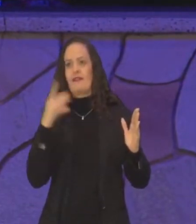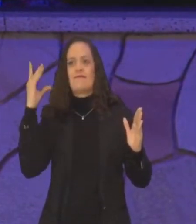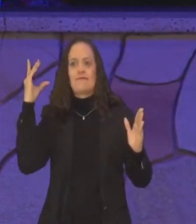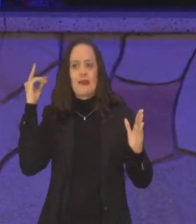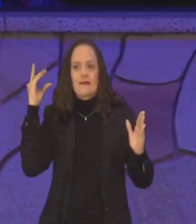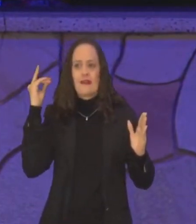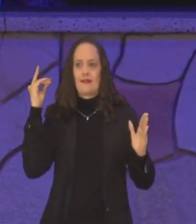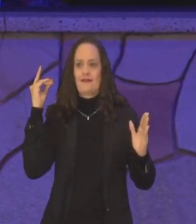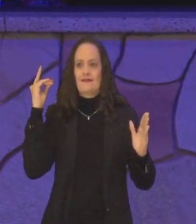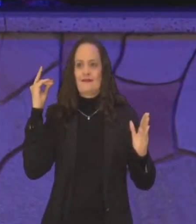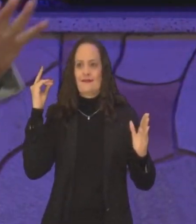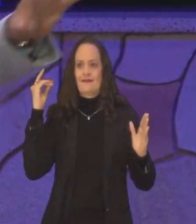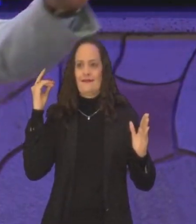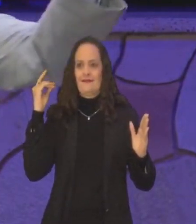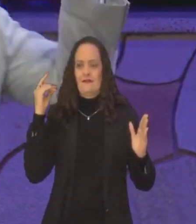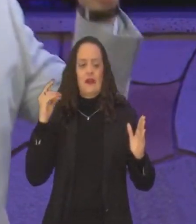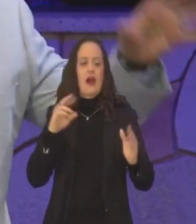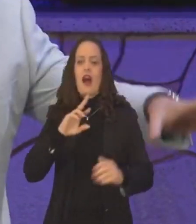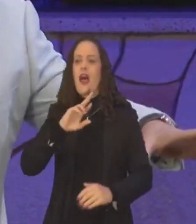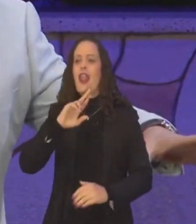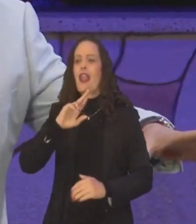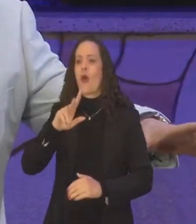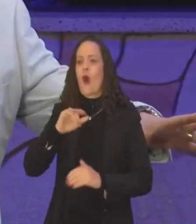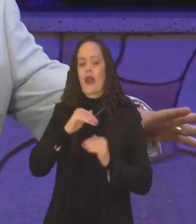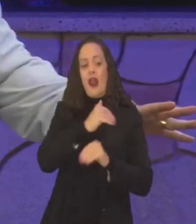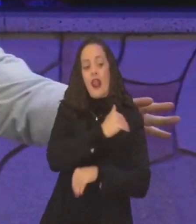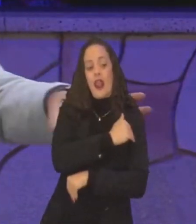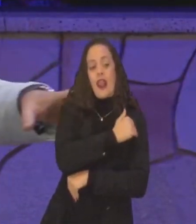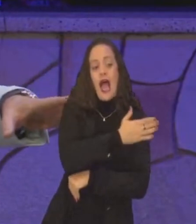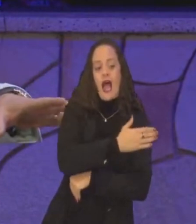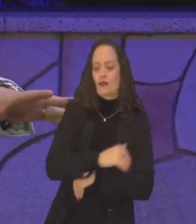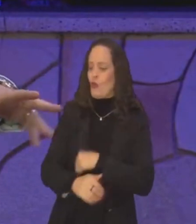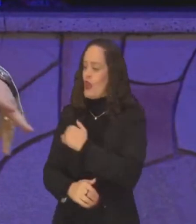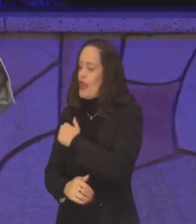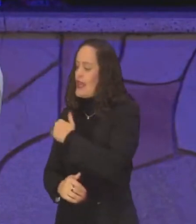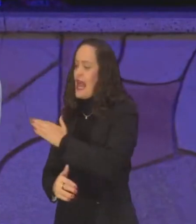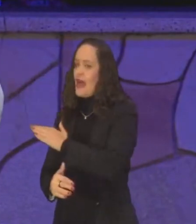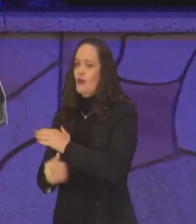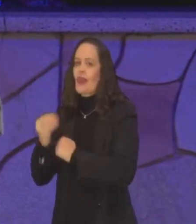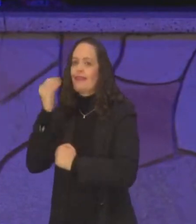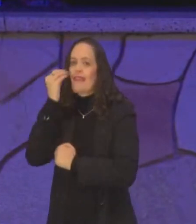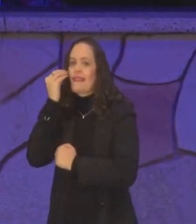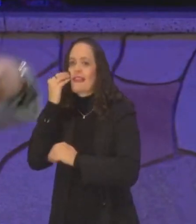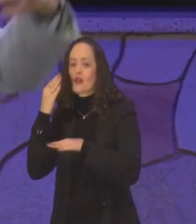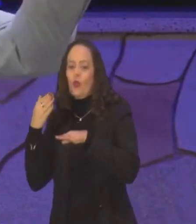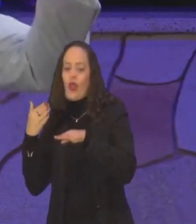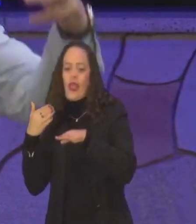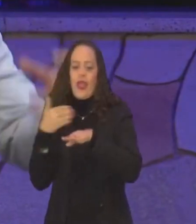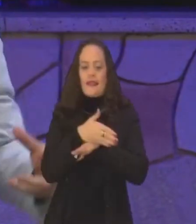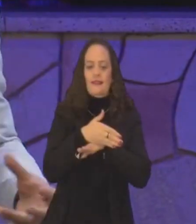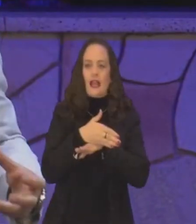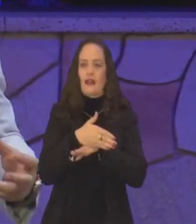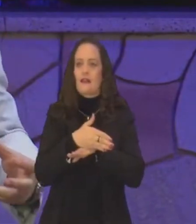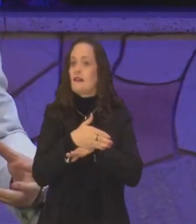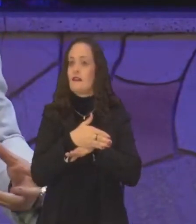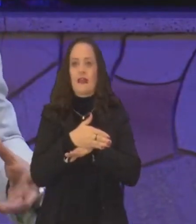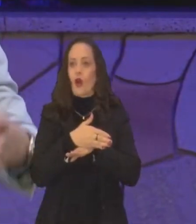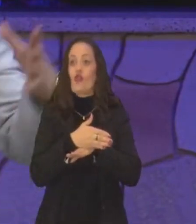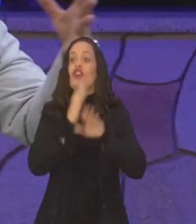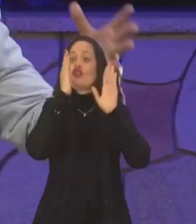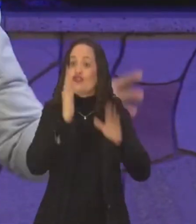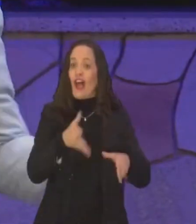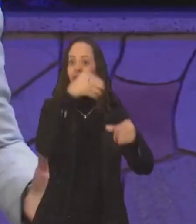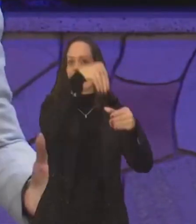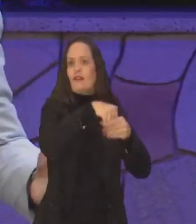lado, não era um grupo que estava tentando entrar, era um grupo que estava infiltrado. E